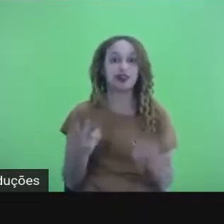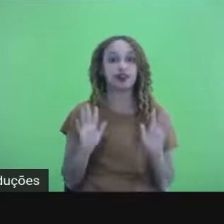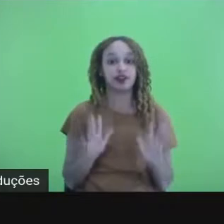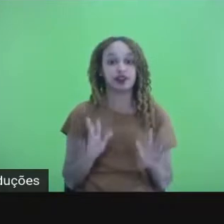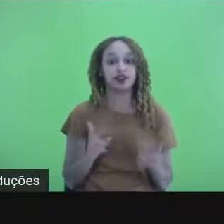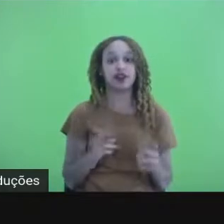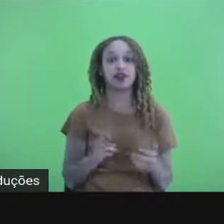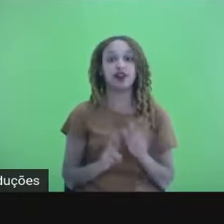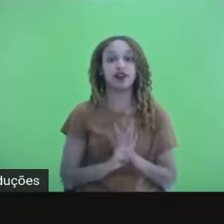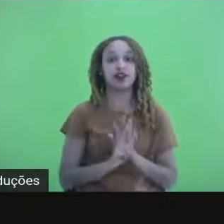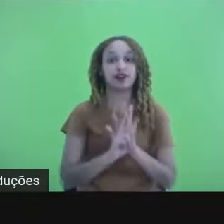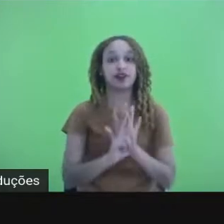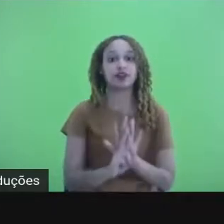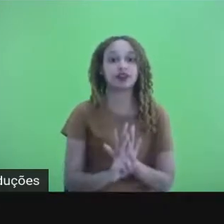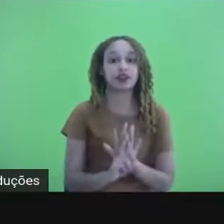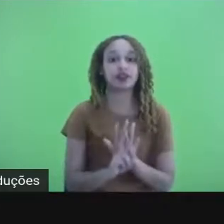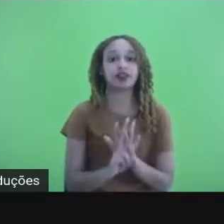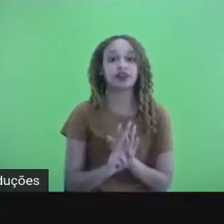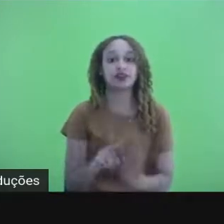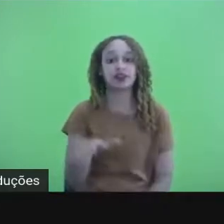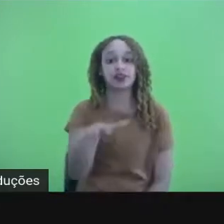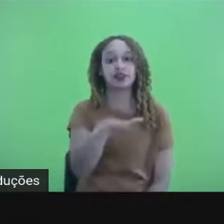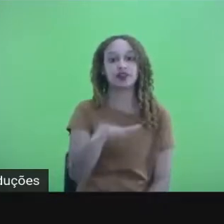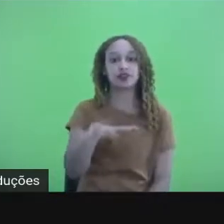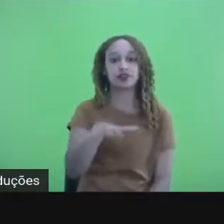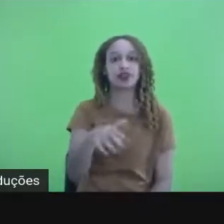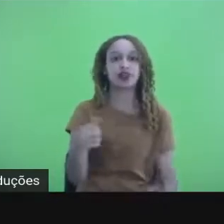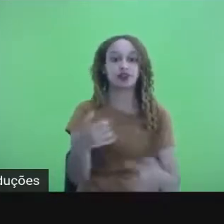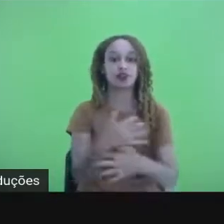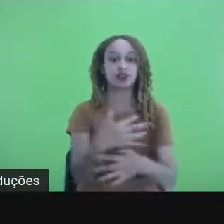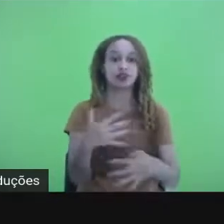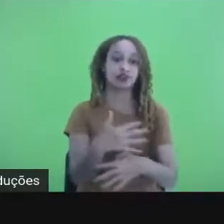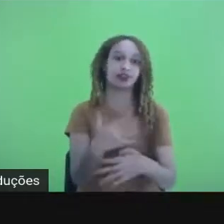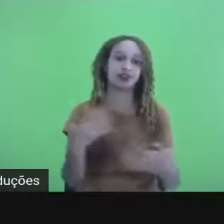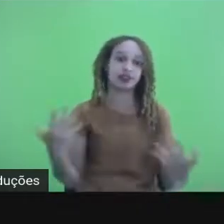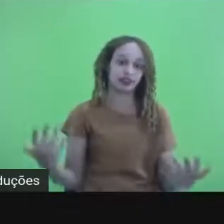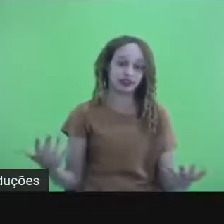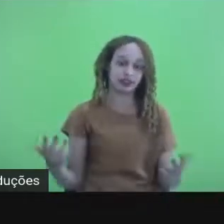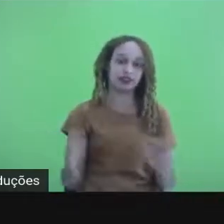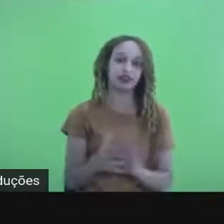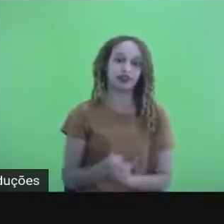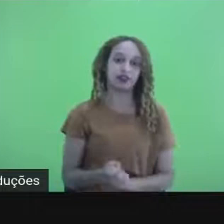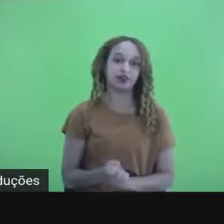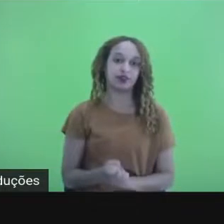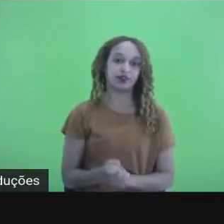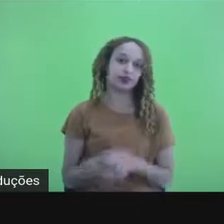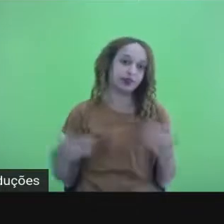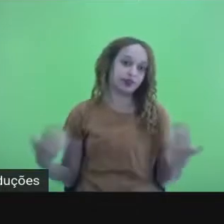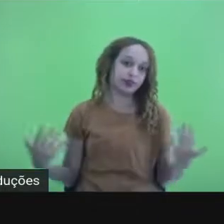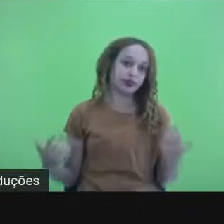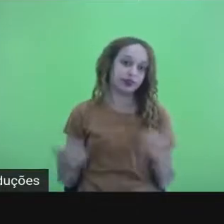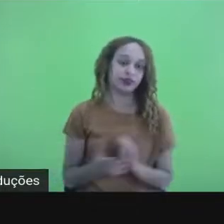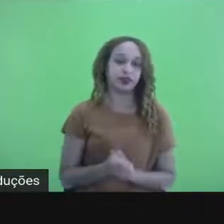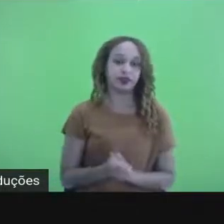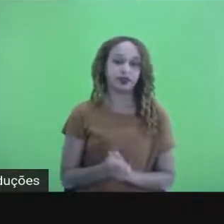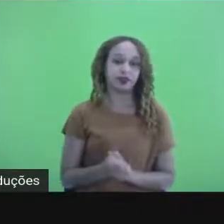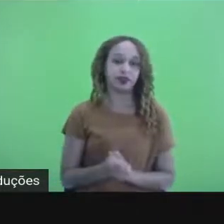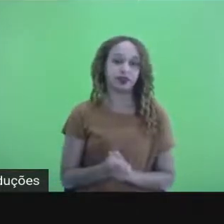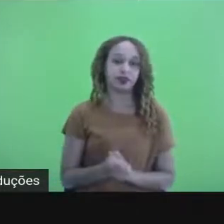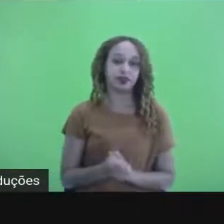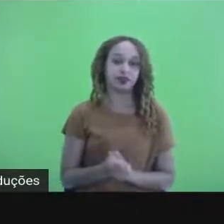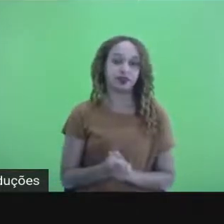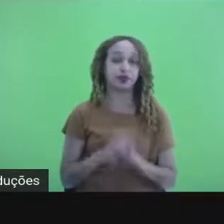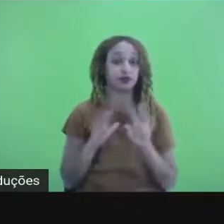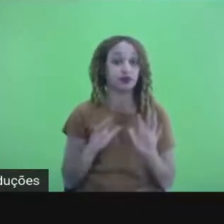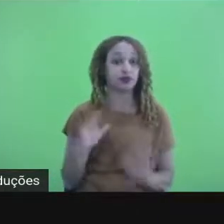representadas no nosso espaço urbano, no nosso território habitado. Né? E é